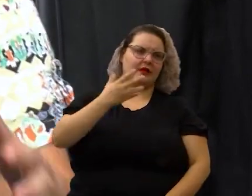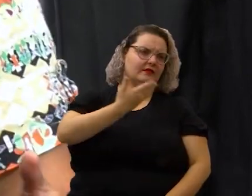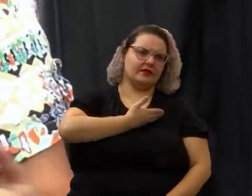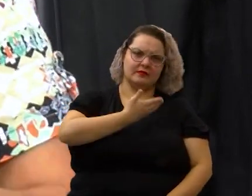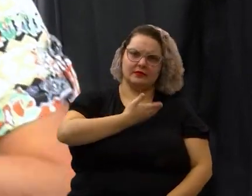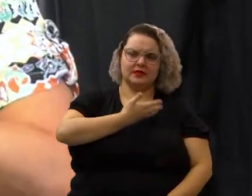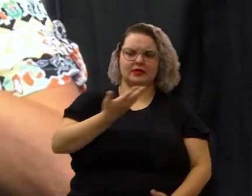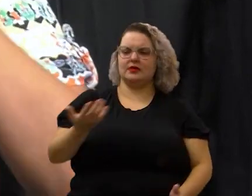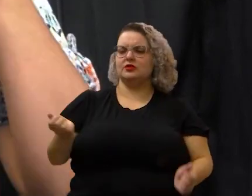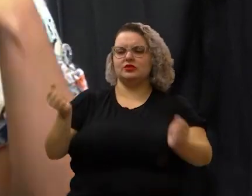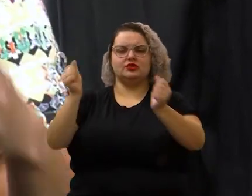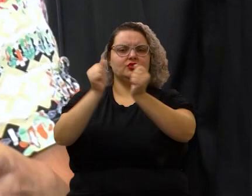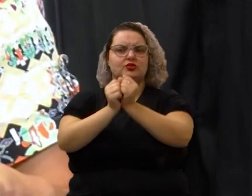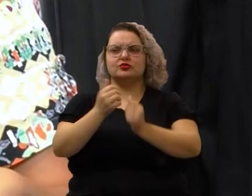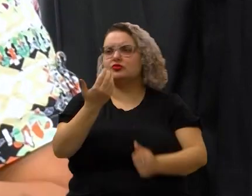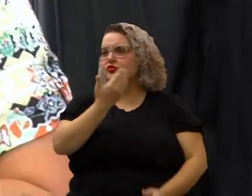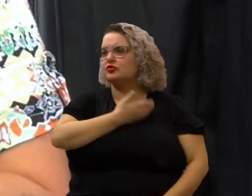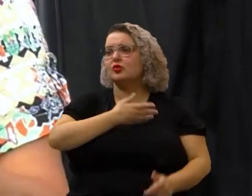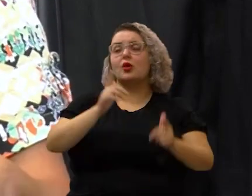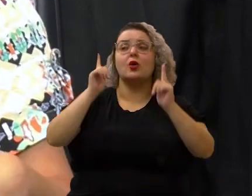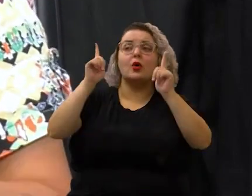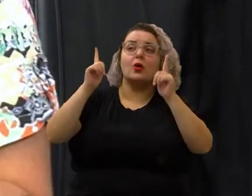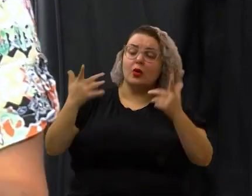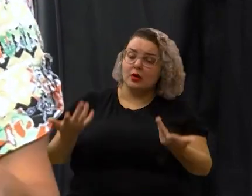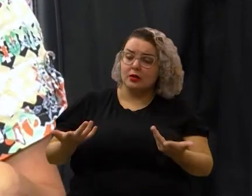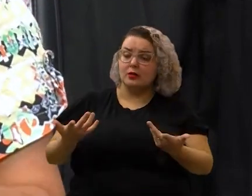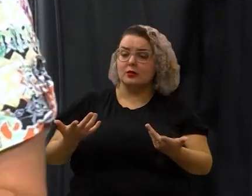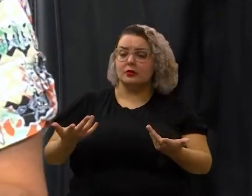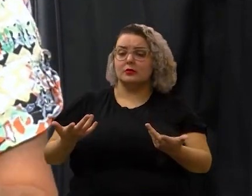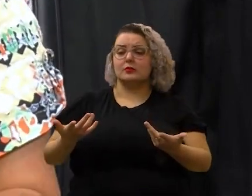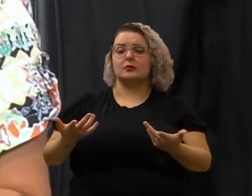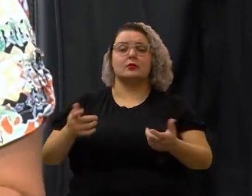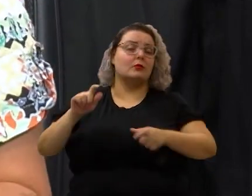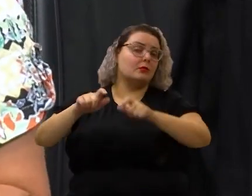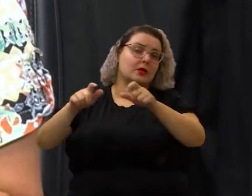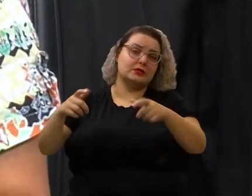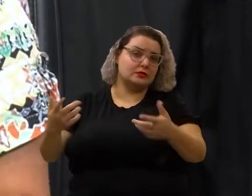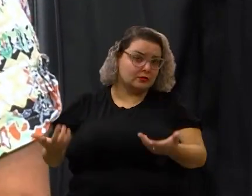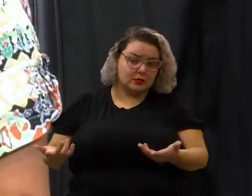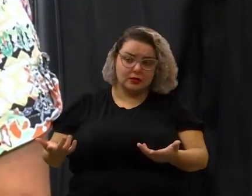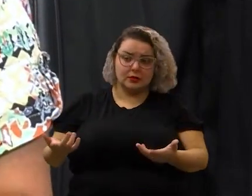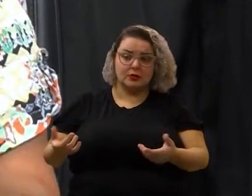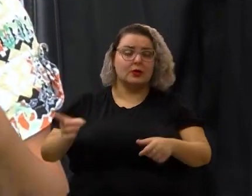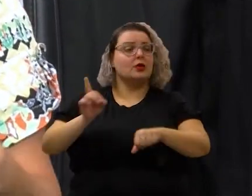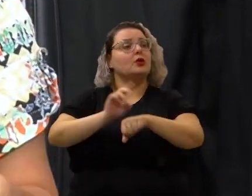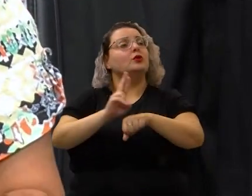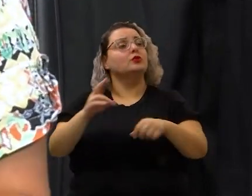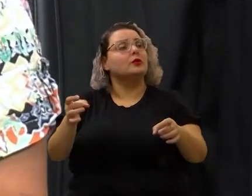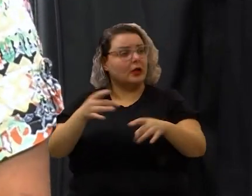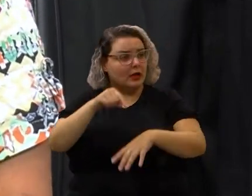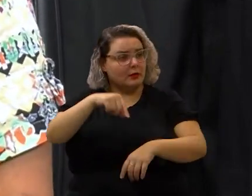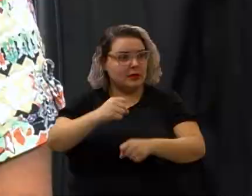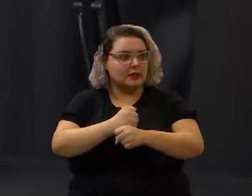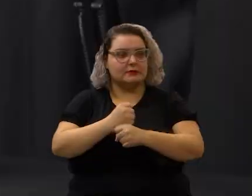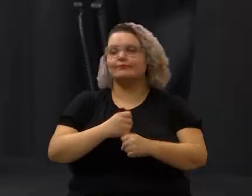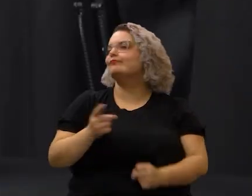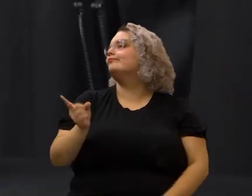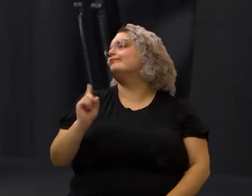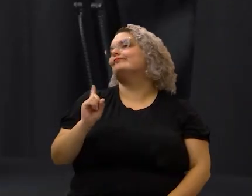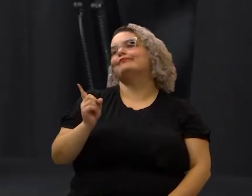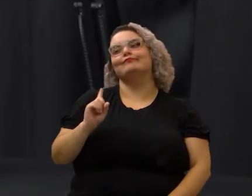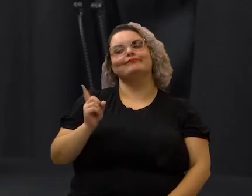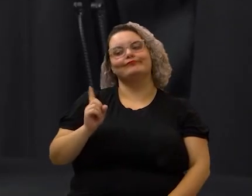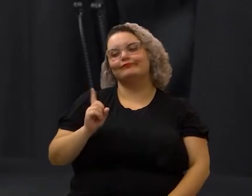ver os amigos, né? Estar com os amigos, curtindo, né? O doutorado você termina esse